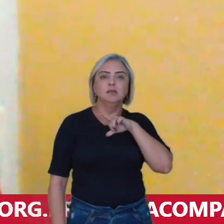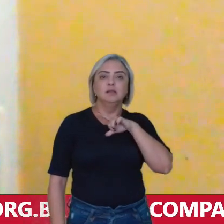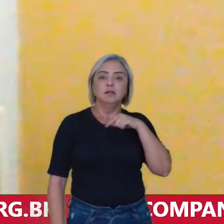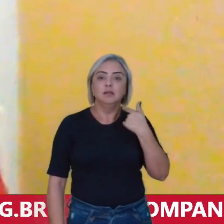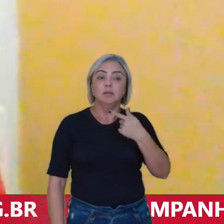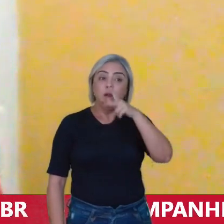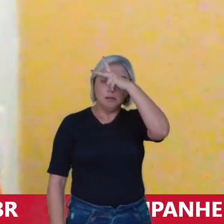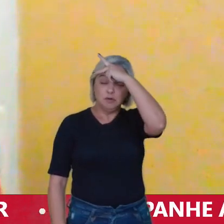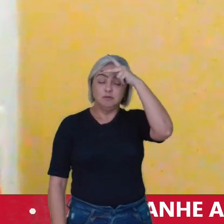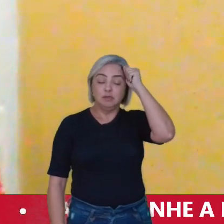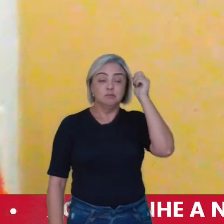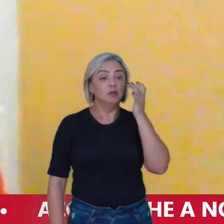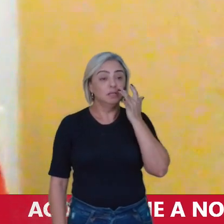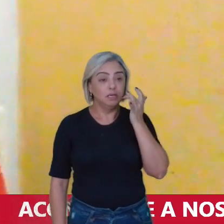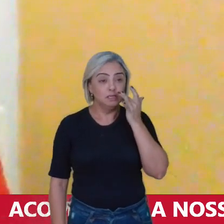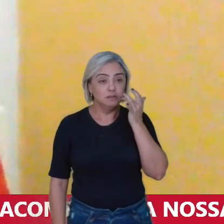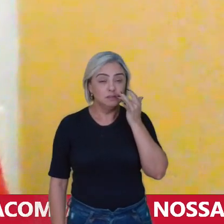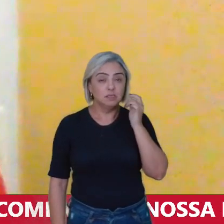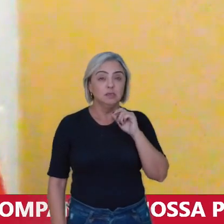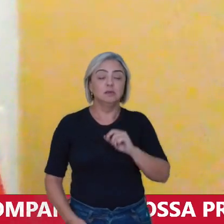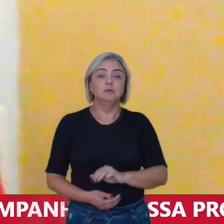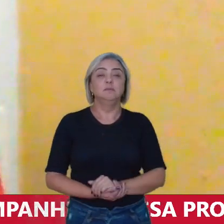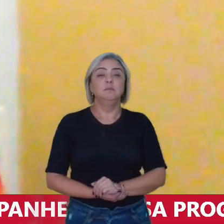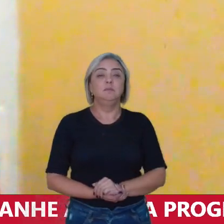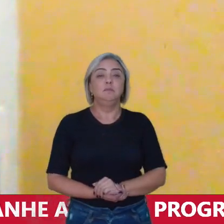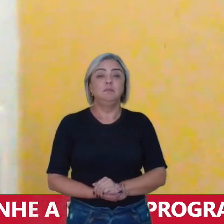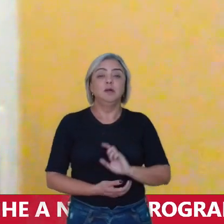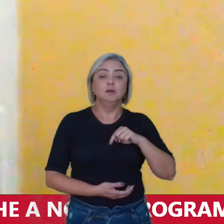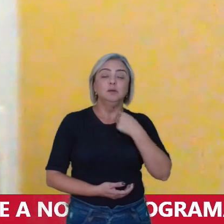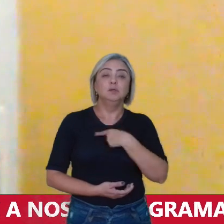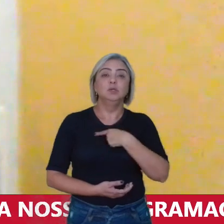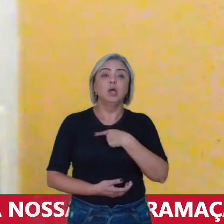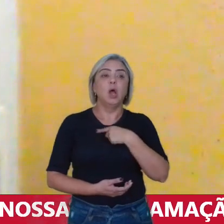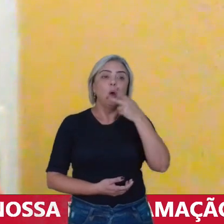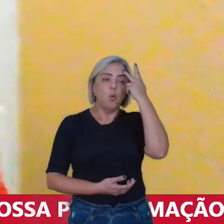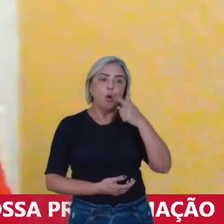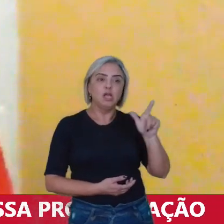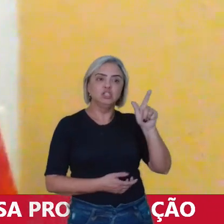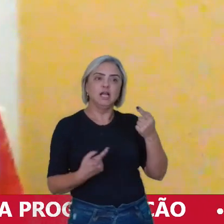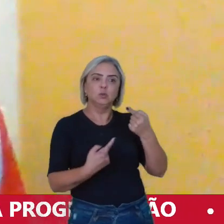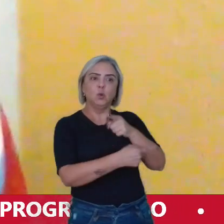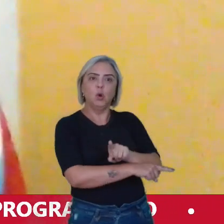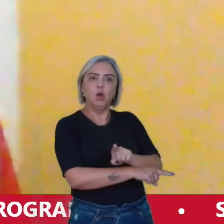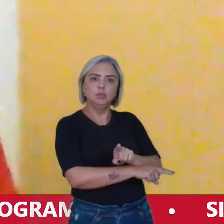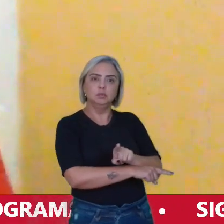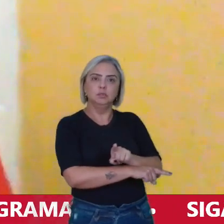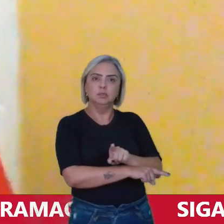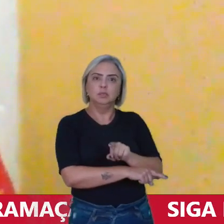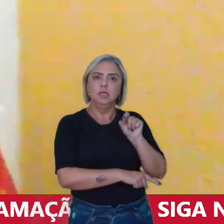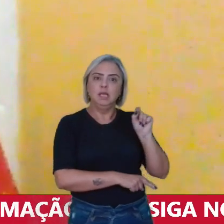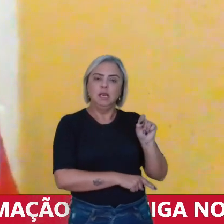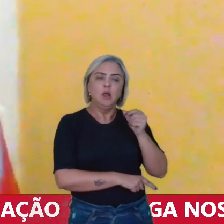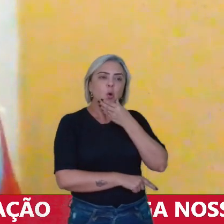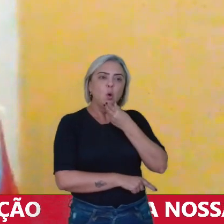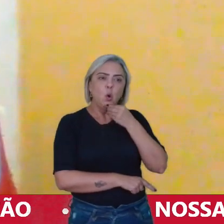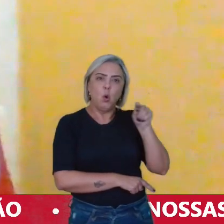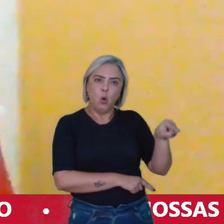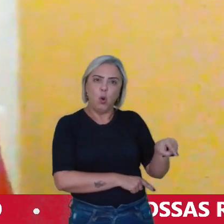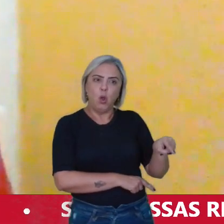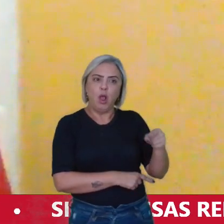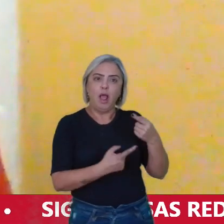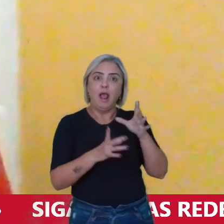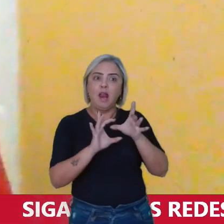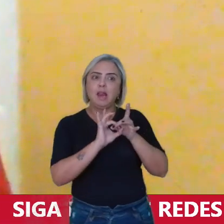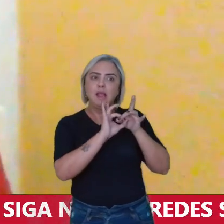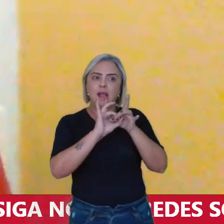para a prefeita de Fortaleza, o nosso opositor, que era o Moroni Torgon, que era